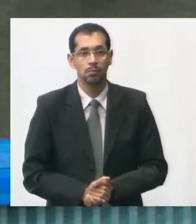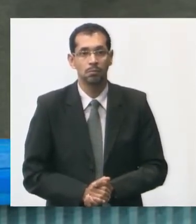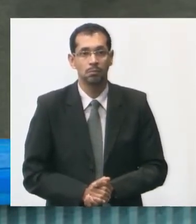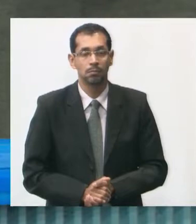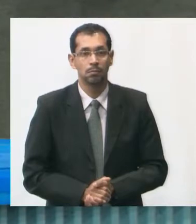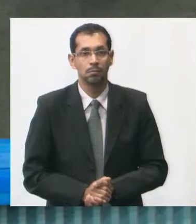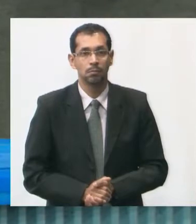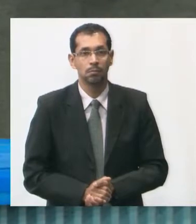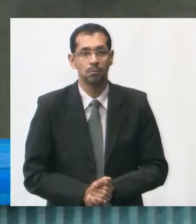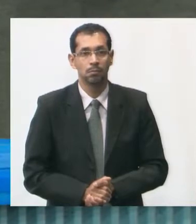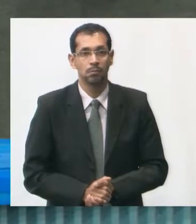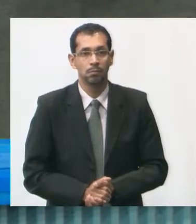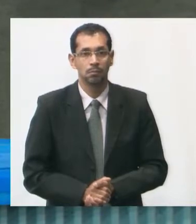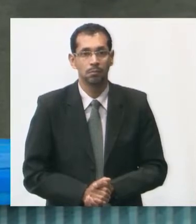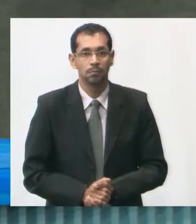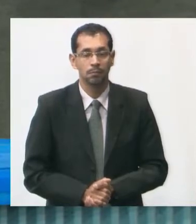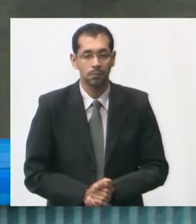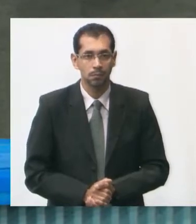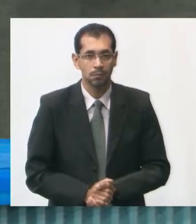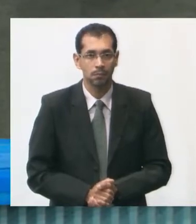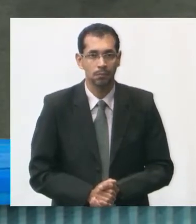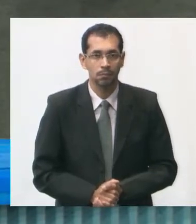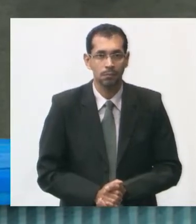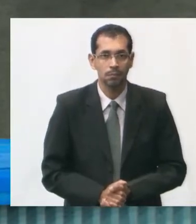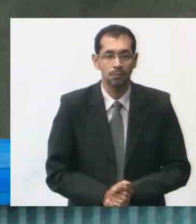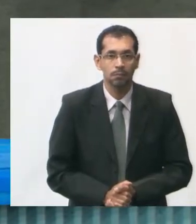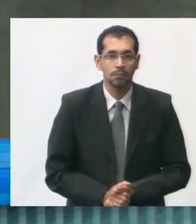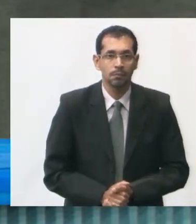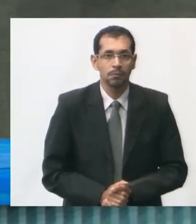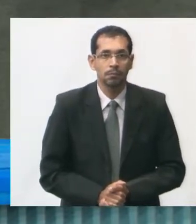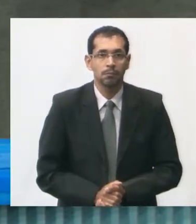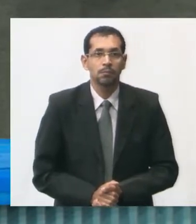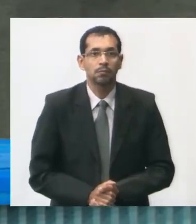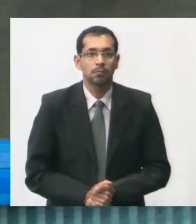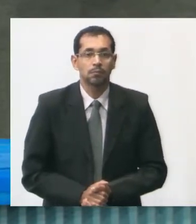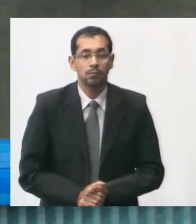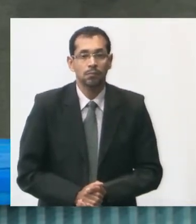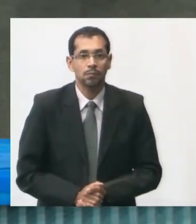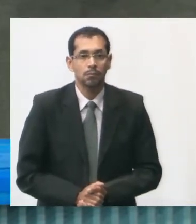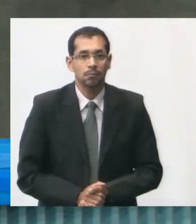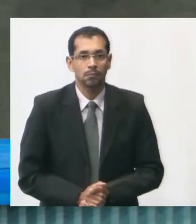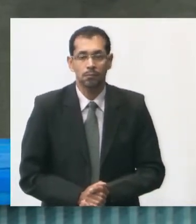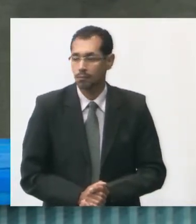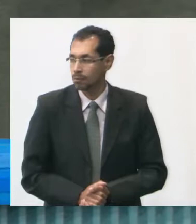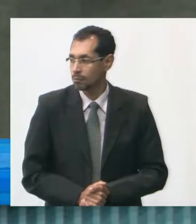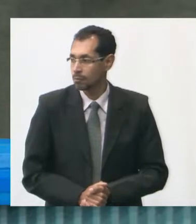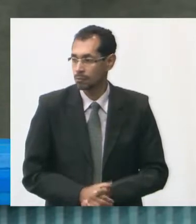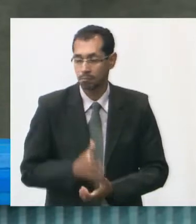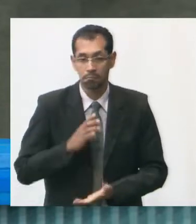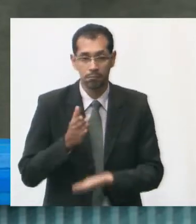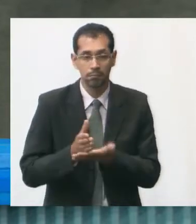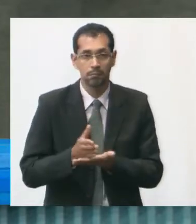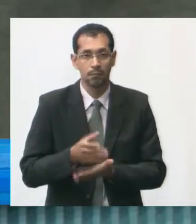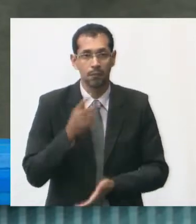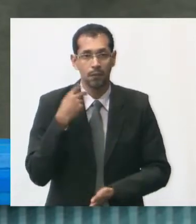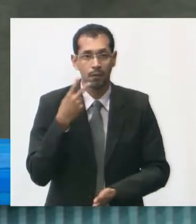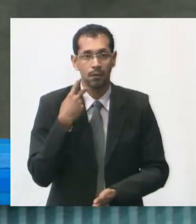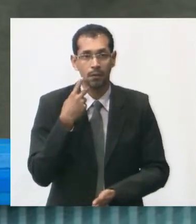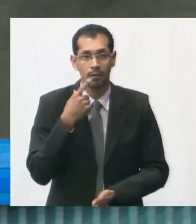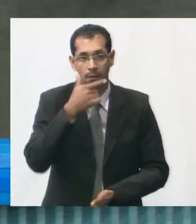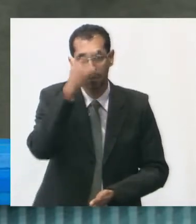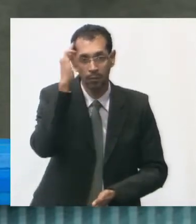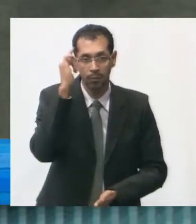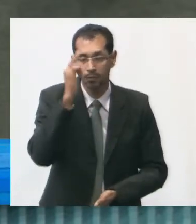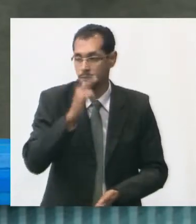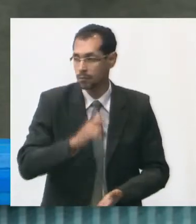aqui, e aí nós temos aqui várias pessoas. Vereador Leonil. Queria parabenizar a fala de Vossa Excelência, mas